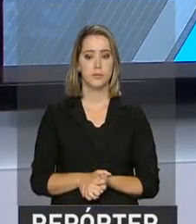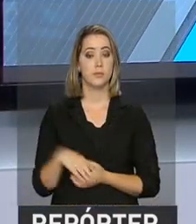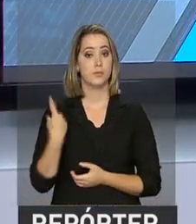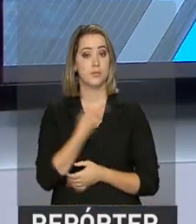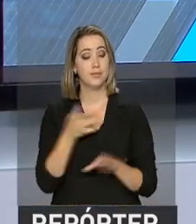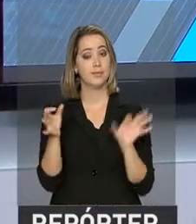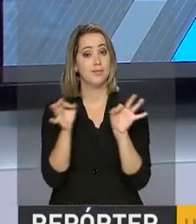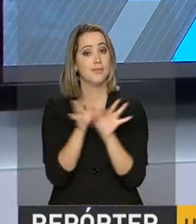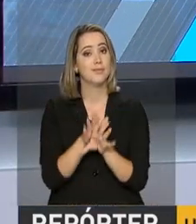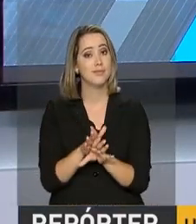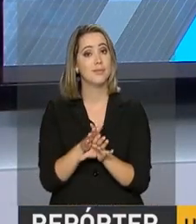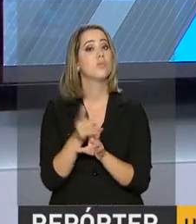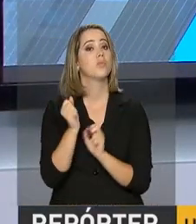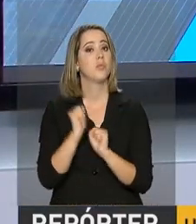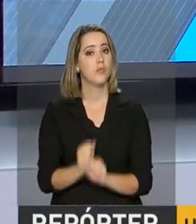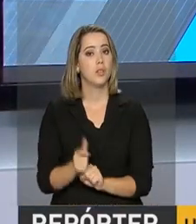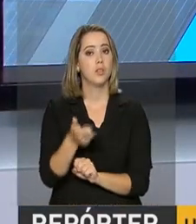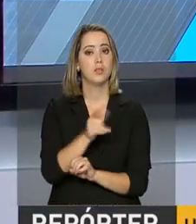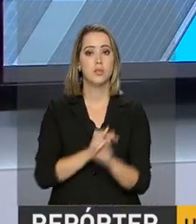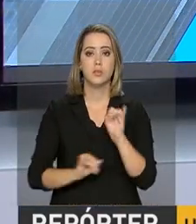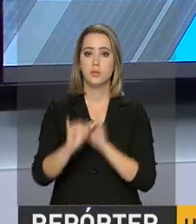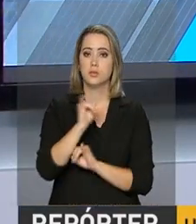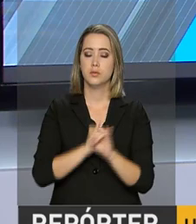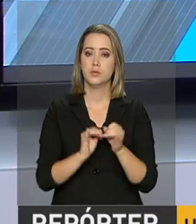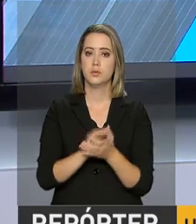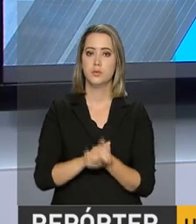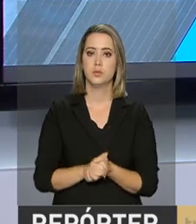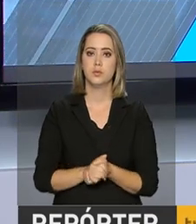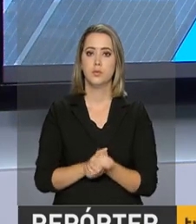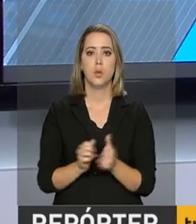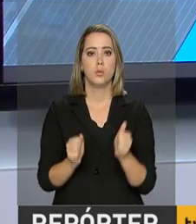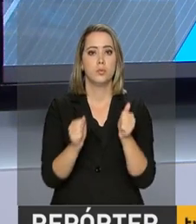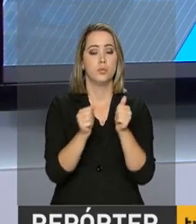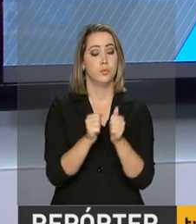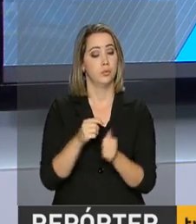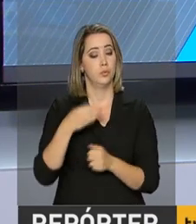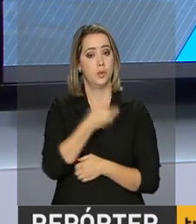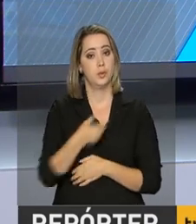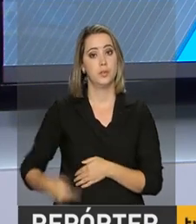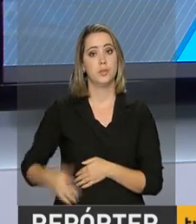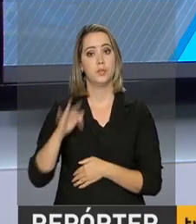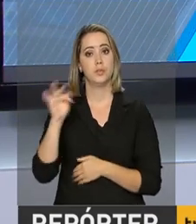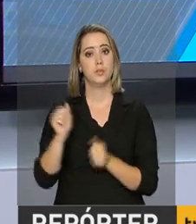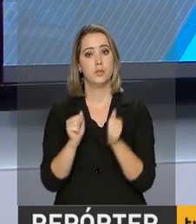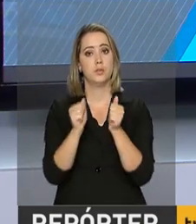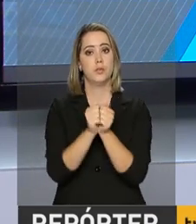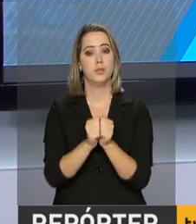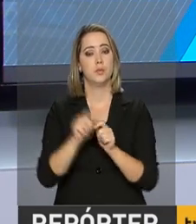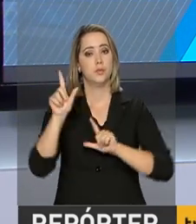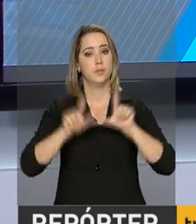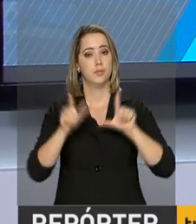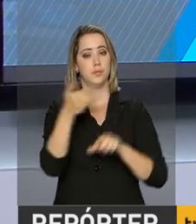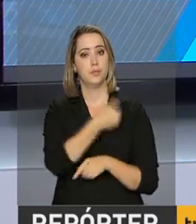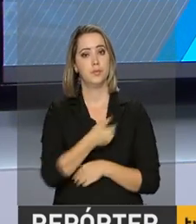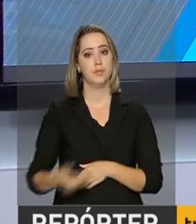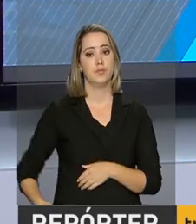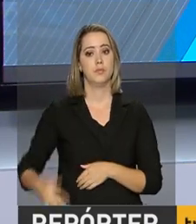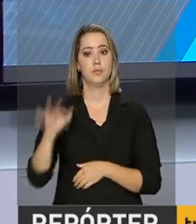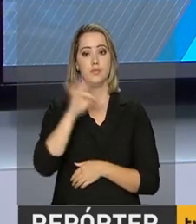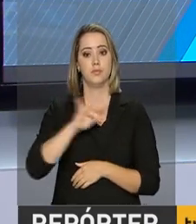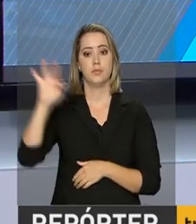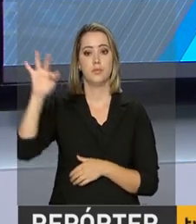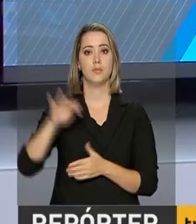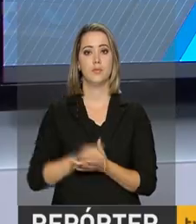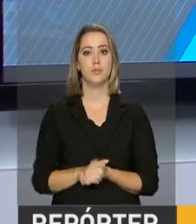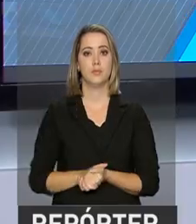e nós ficamos por aqui podemos voltar a qualquer momento com mais informações do governo federal Continue com a gente aqui na NBR a TV